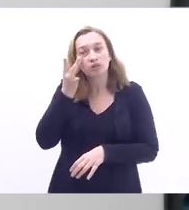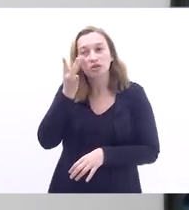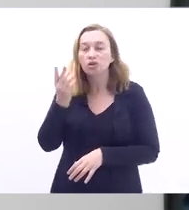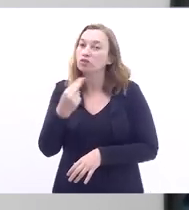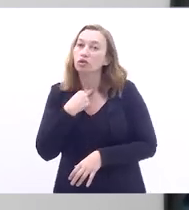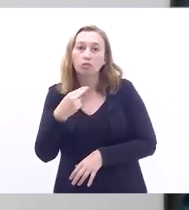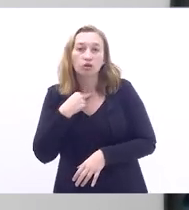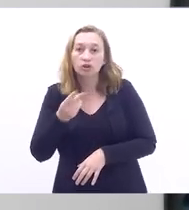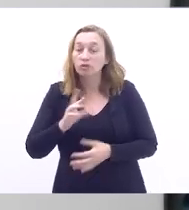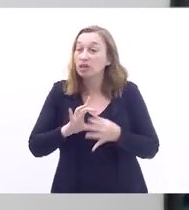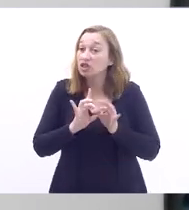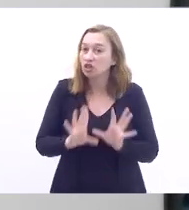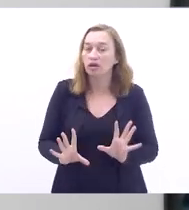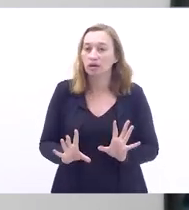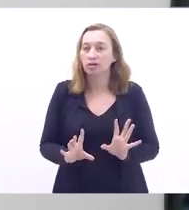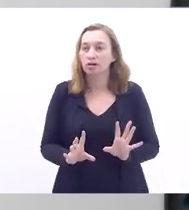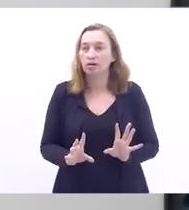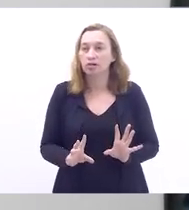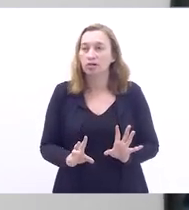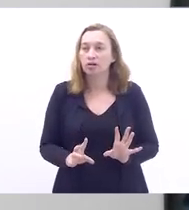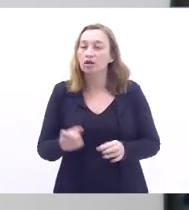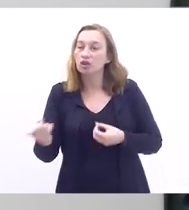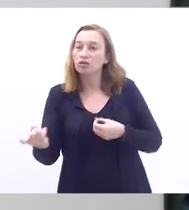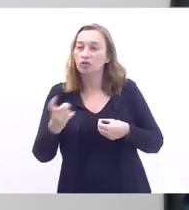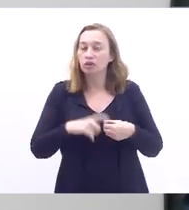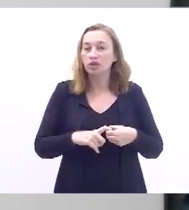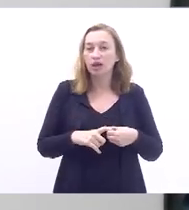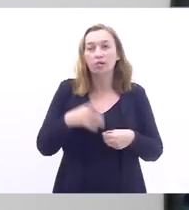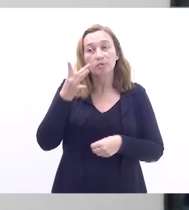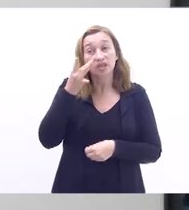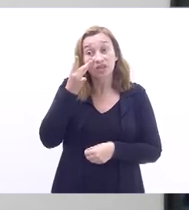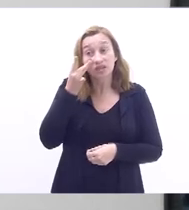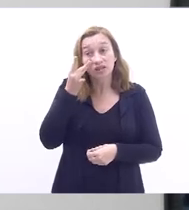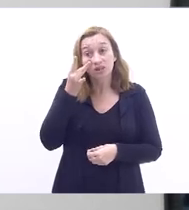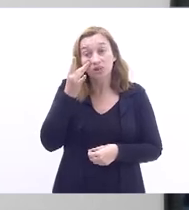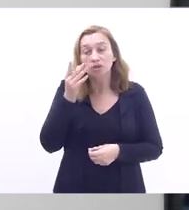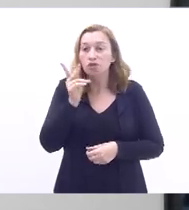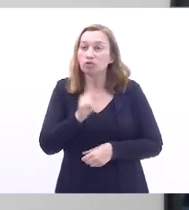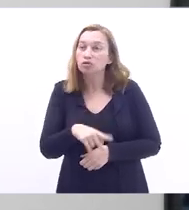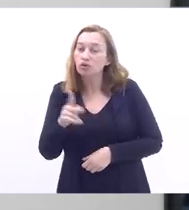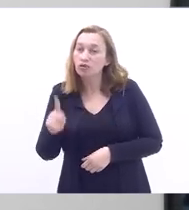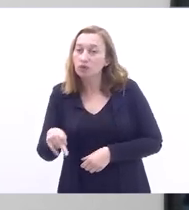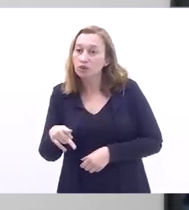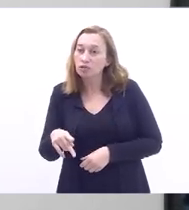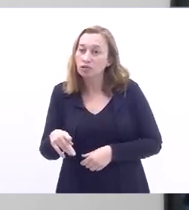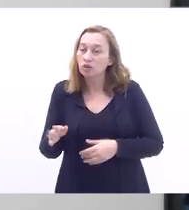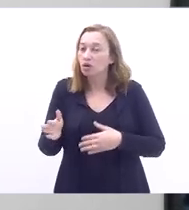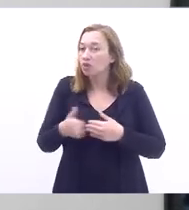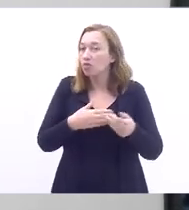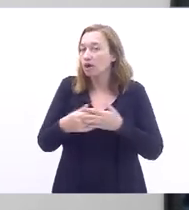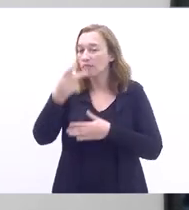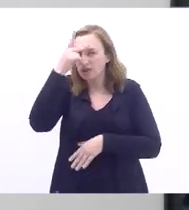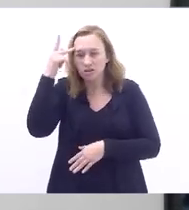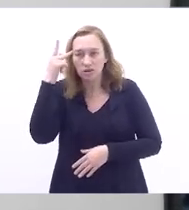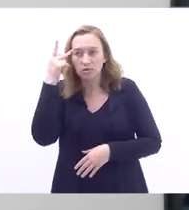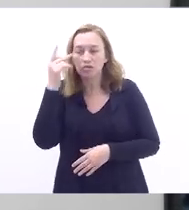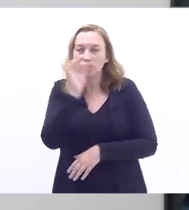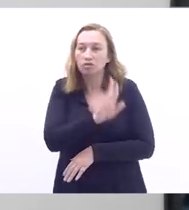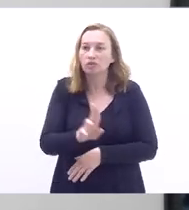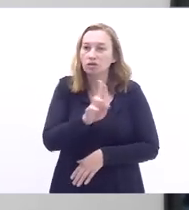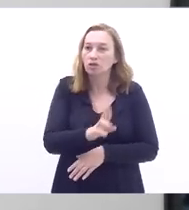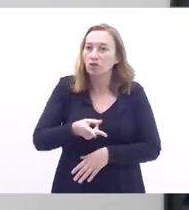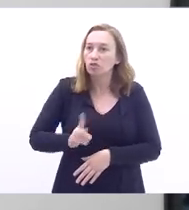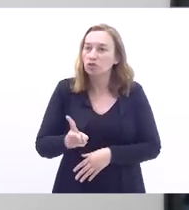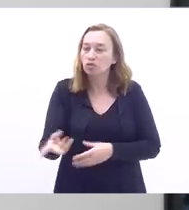nós não podíamos permitir que assim que voltasse uma presencial os professores o alguém da universidade é que seja